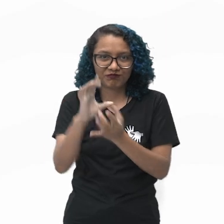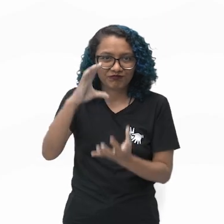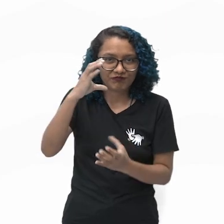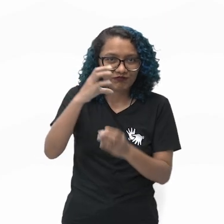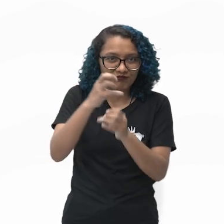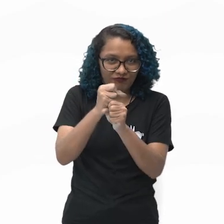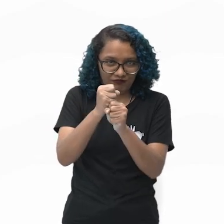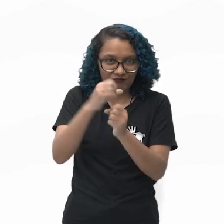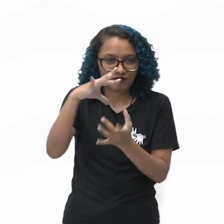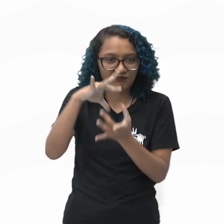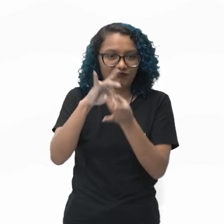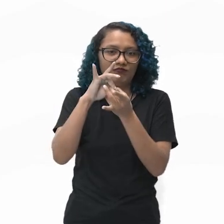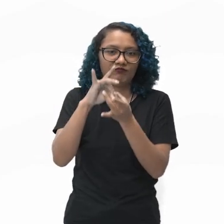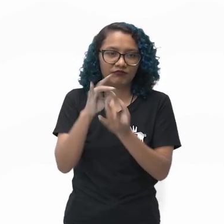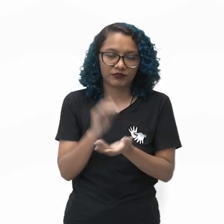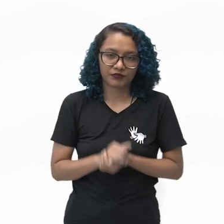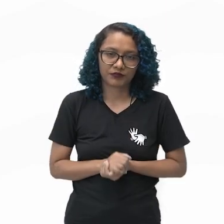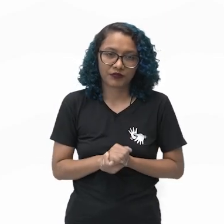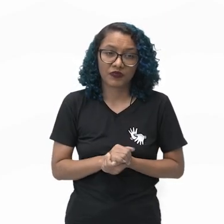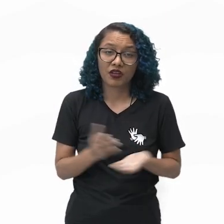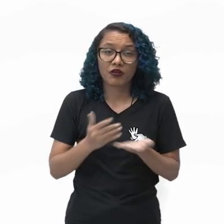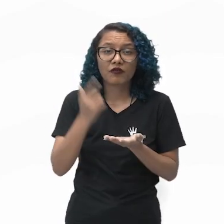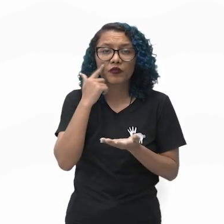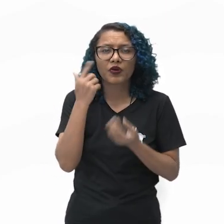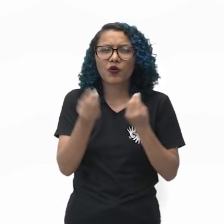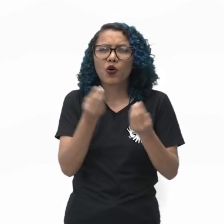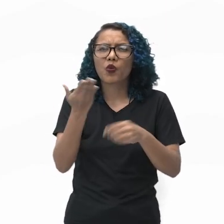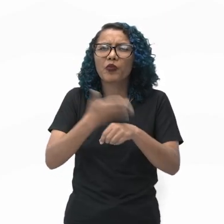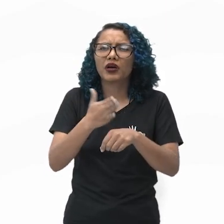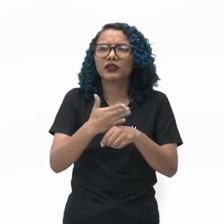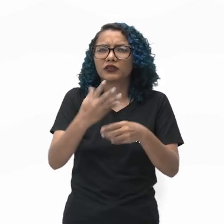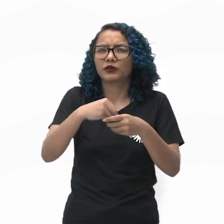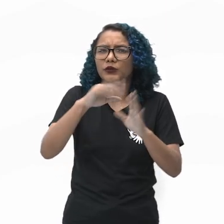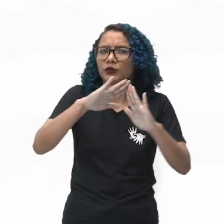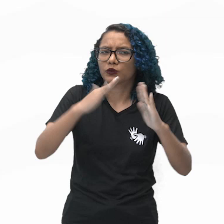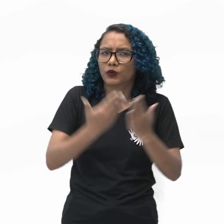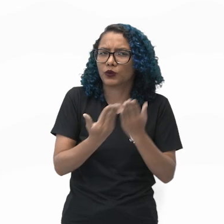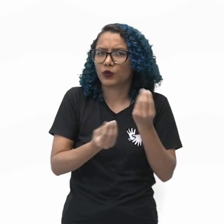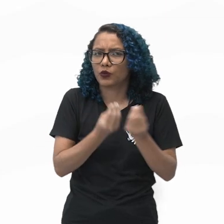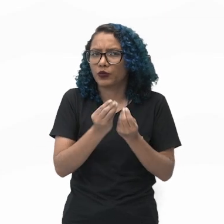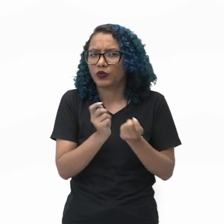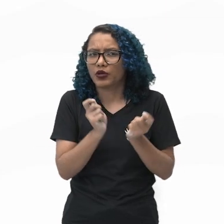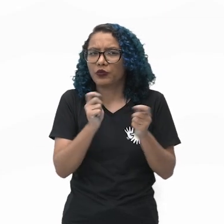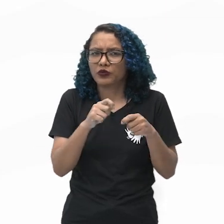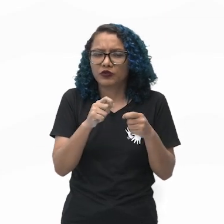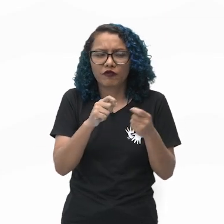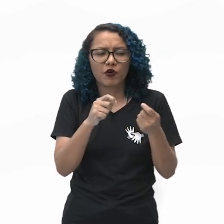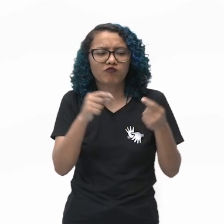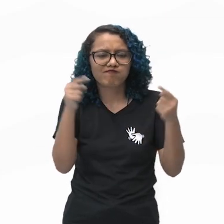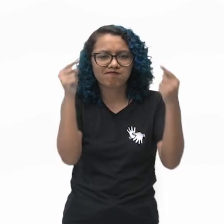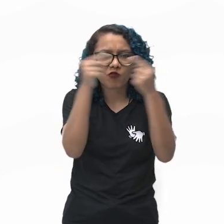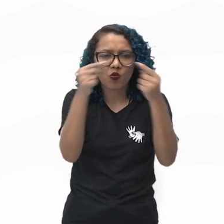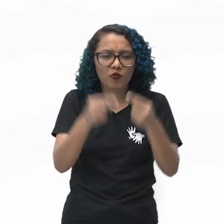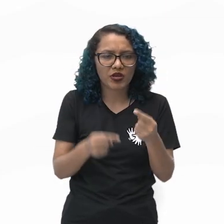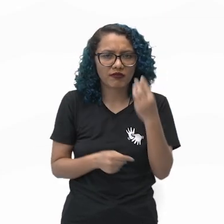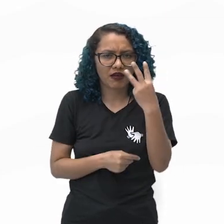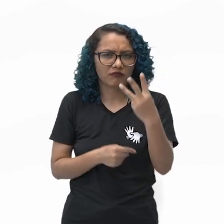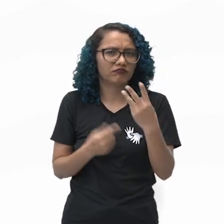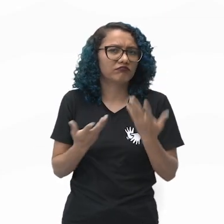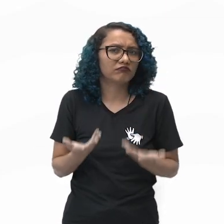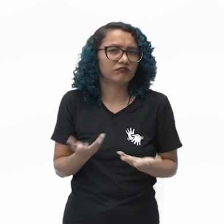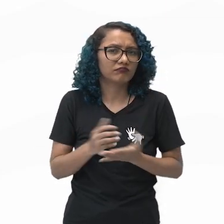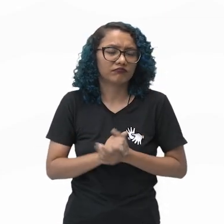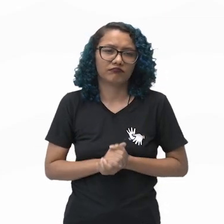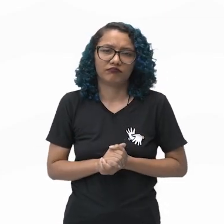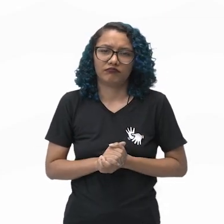sobre práticas que vocês podem fazer na escola, que envolvem todas essas três. Dê uma olhada.